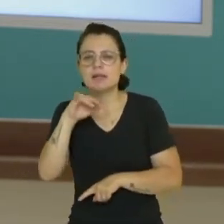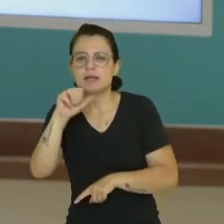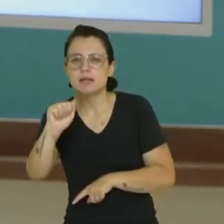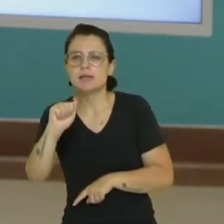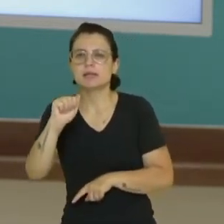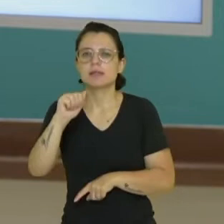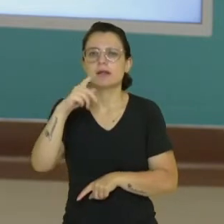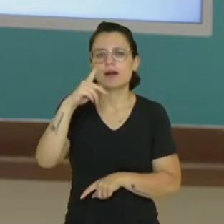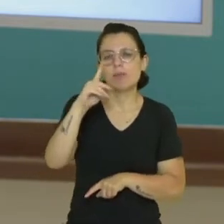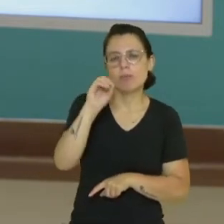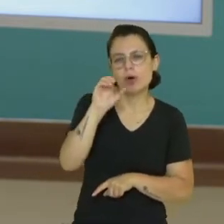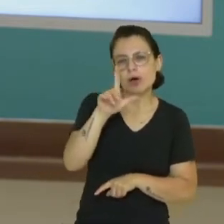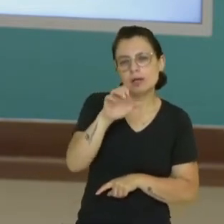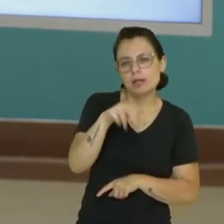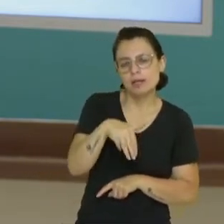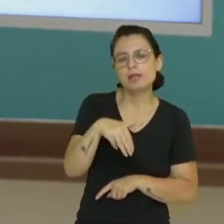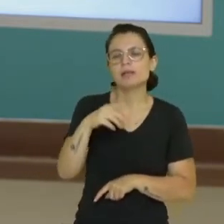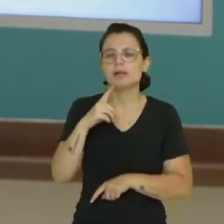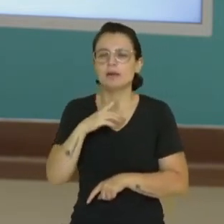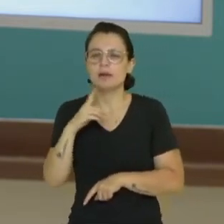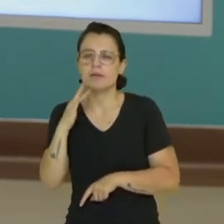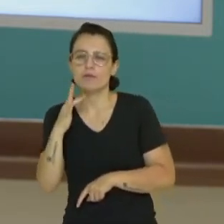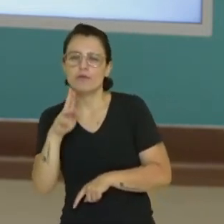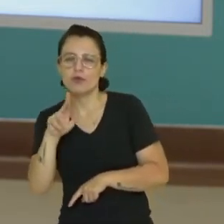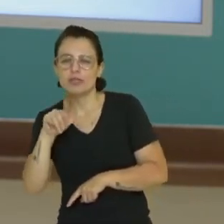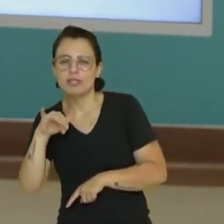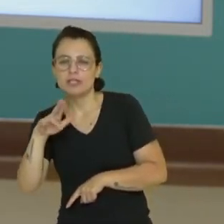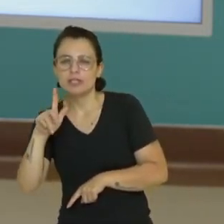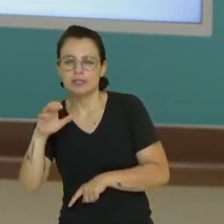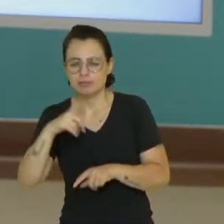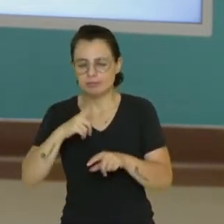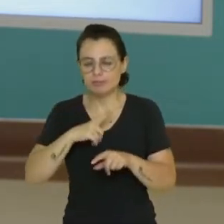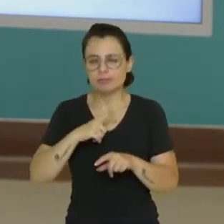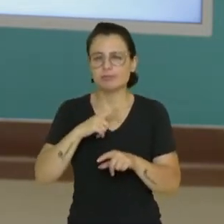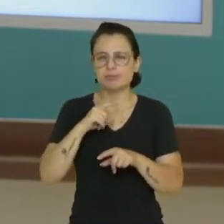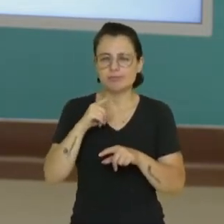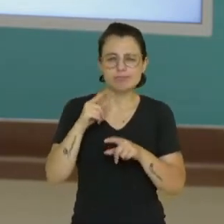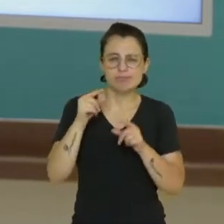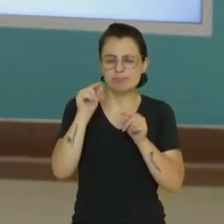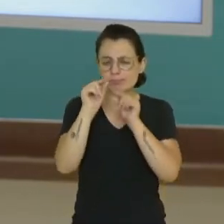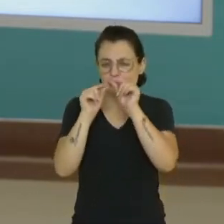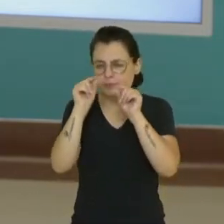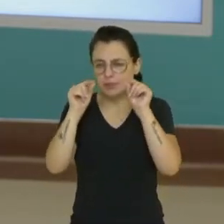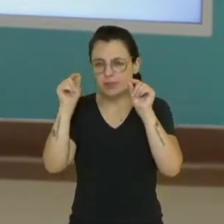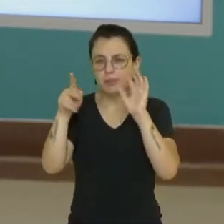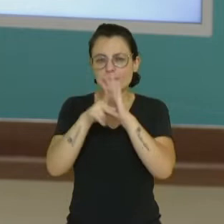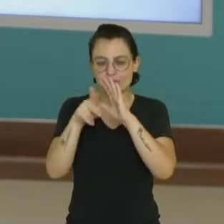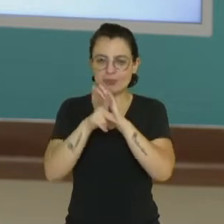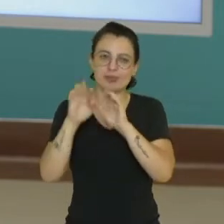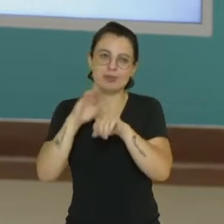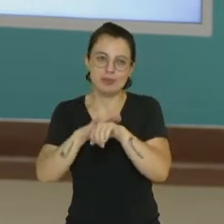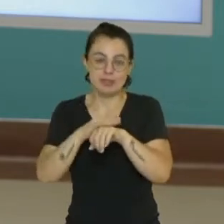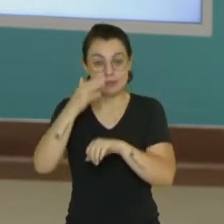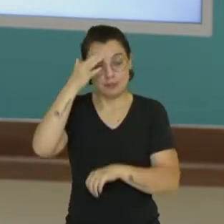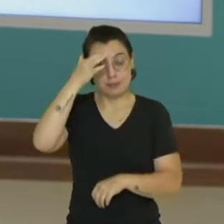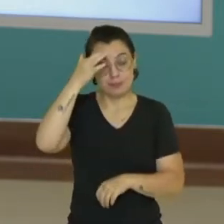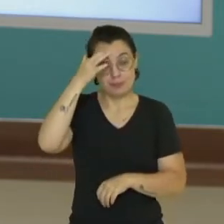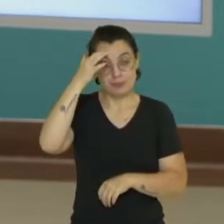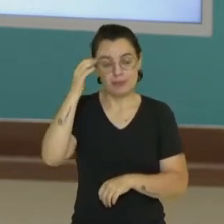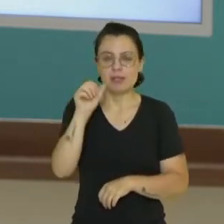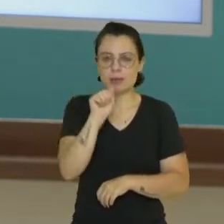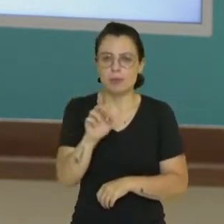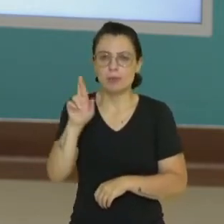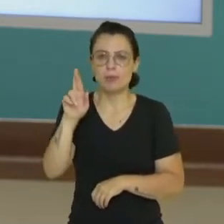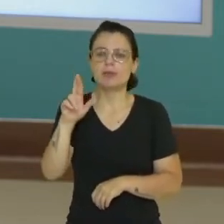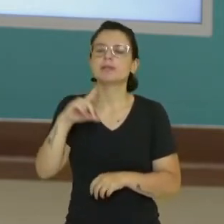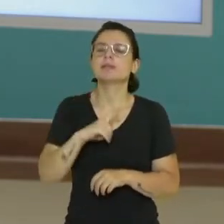um pólen, uma fuligem. Então, pode ter micro-organismos causadores de doenças. Então, no ar